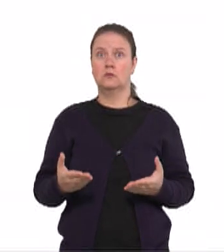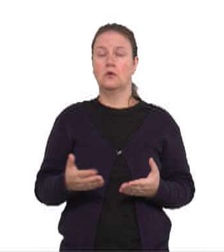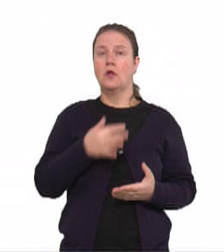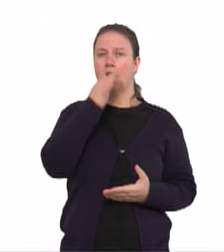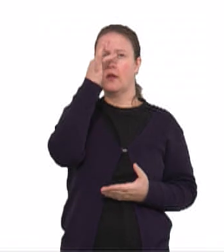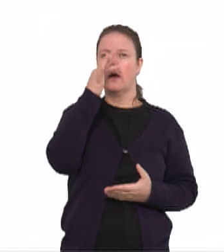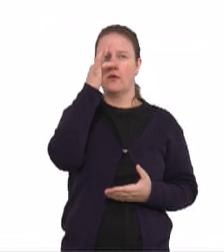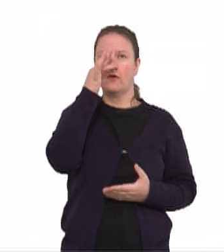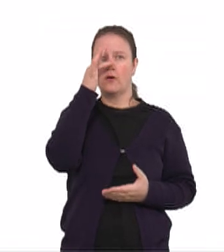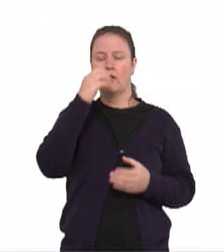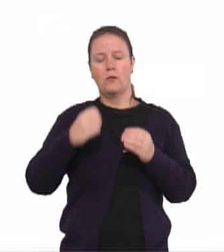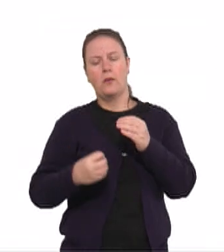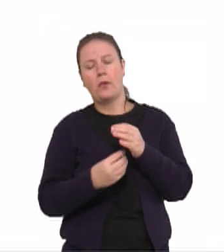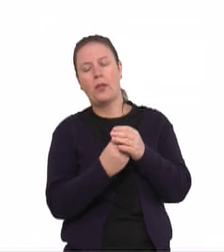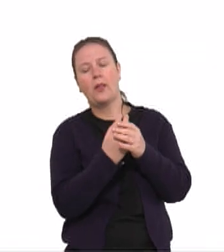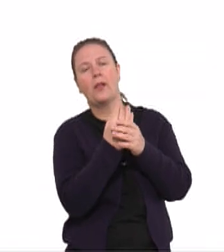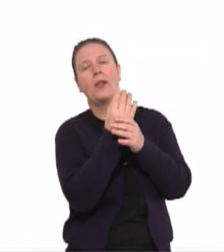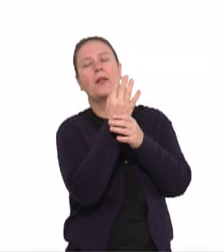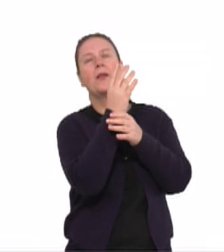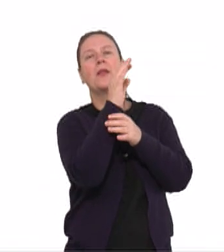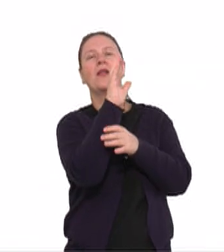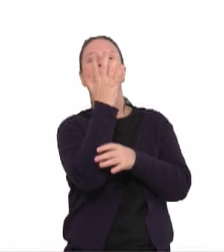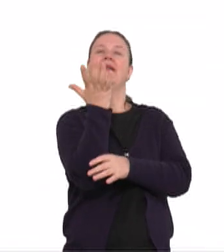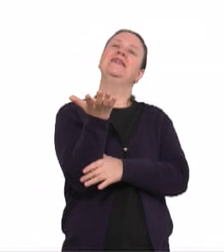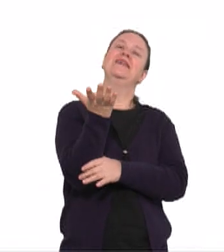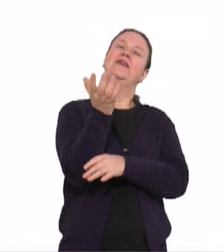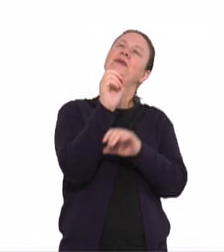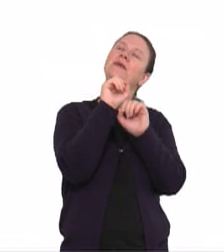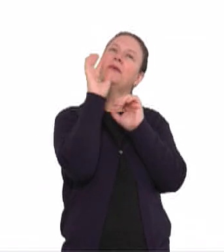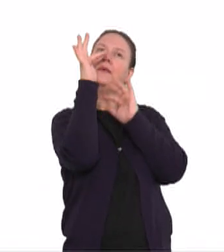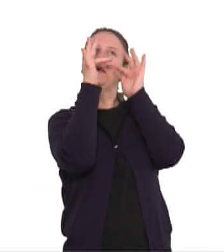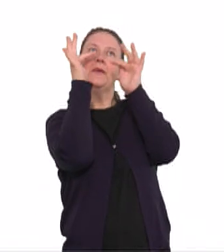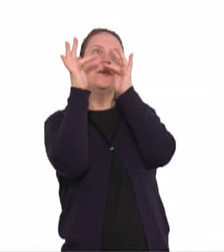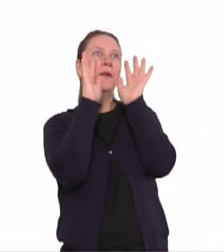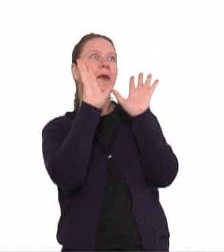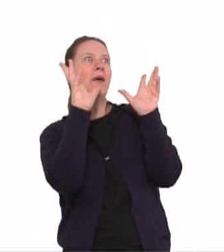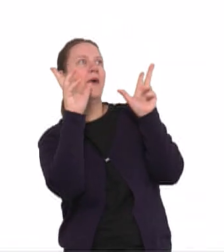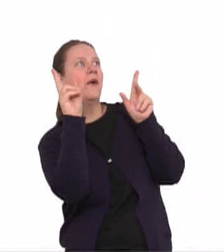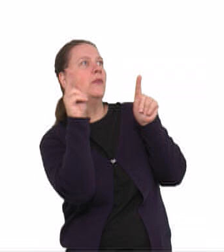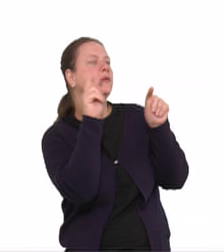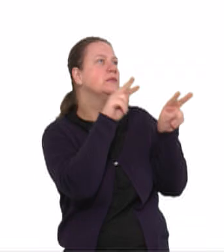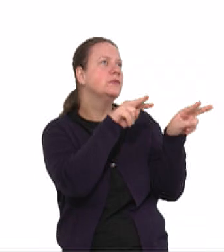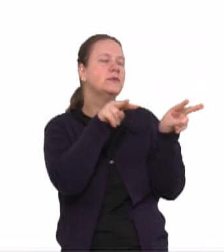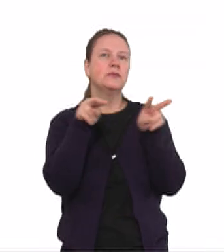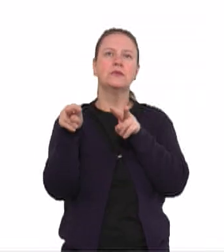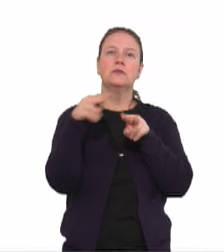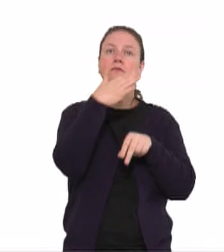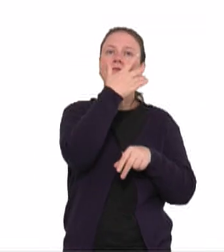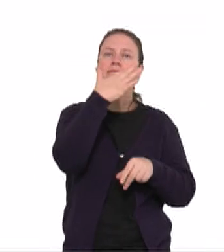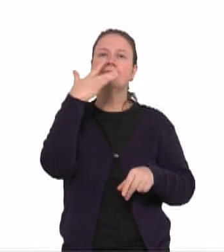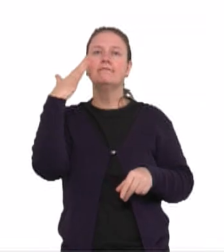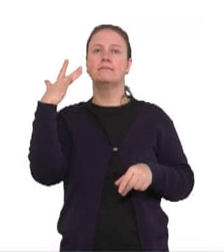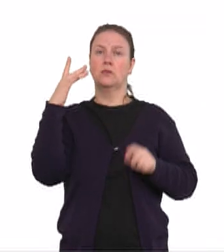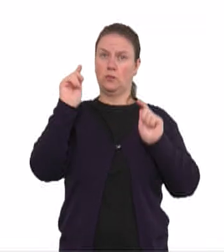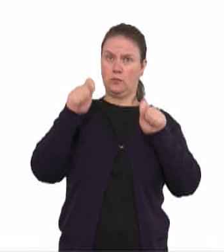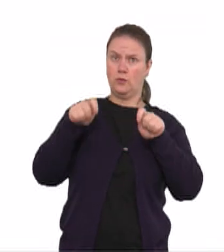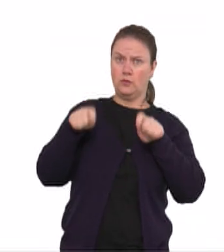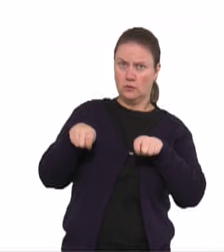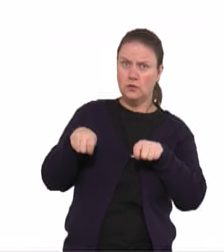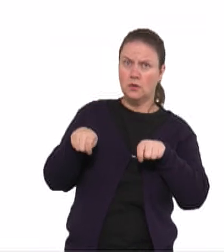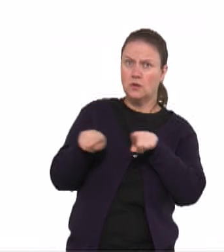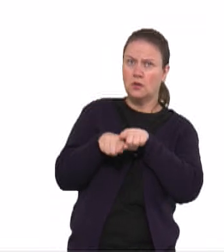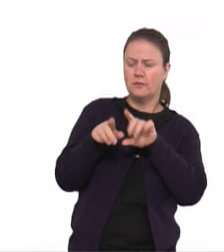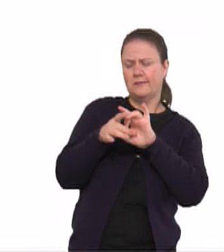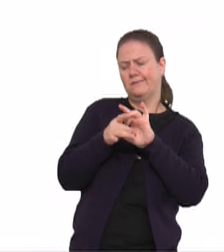que desabrochavam enfeitavam as ruas dessa cidade? Exalavam perfume? Podia brincar nas ruas,